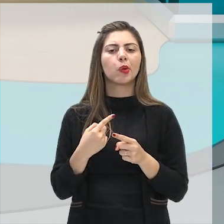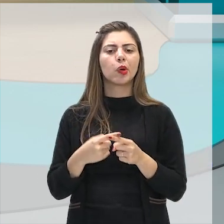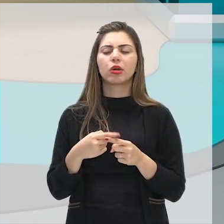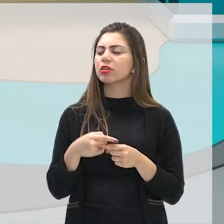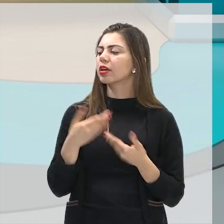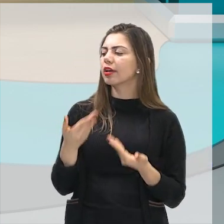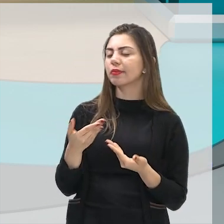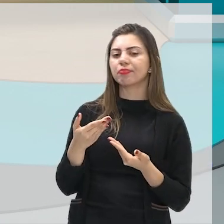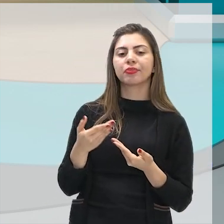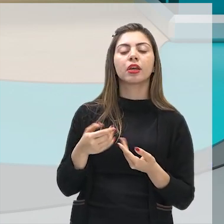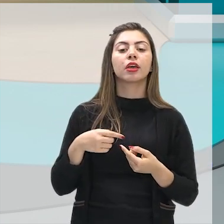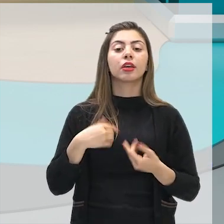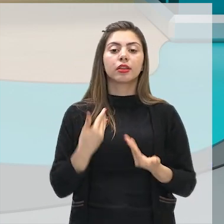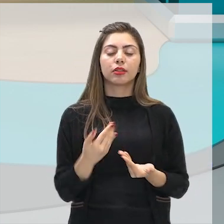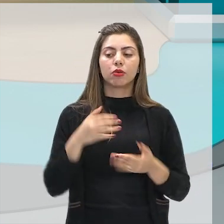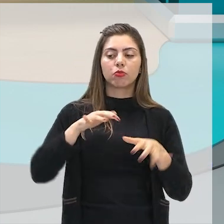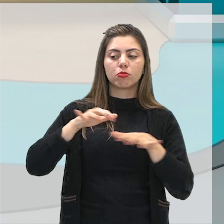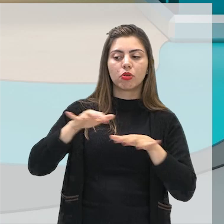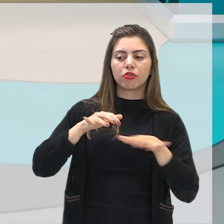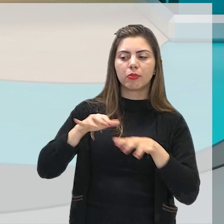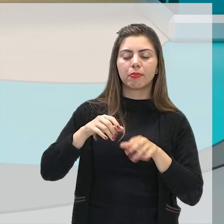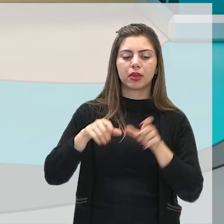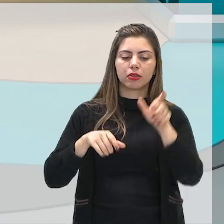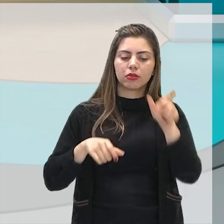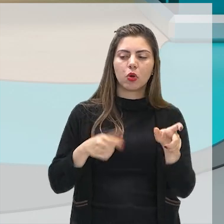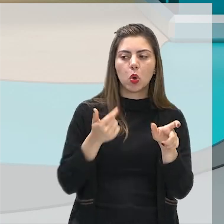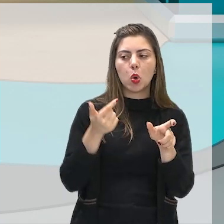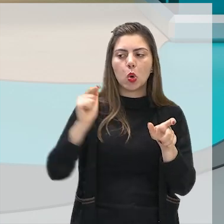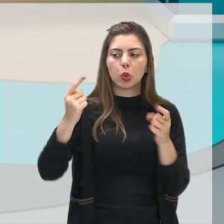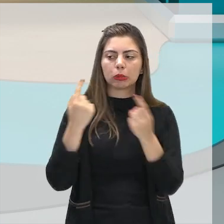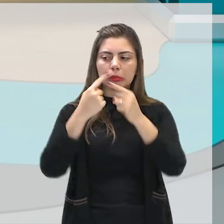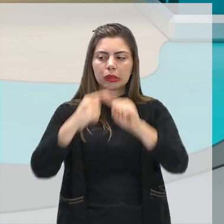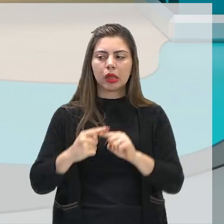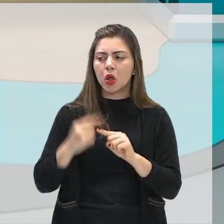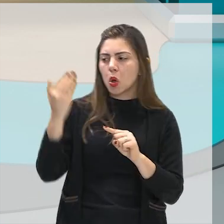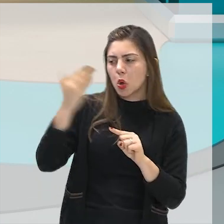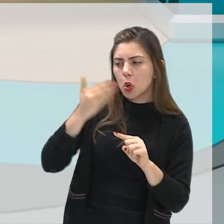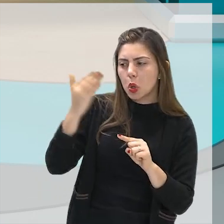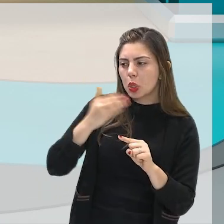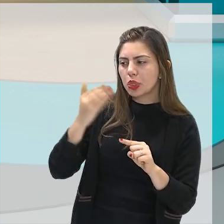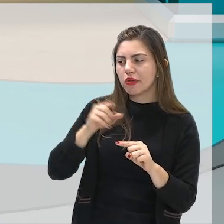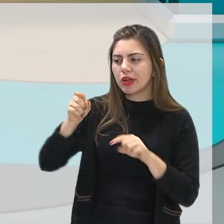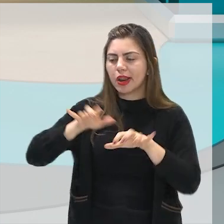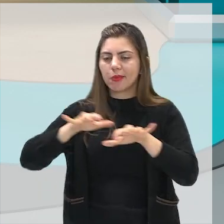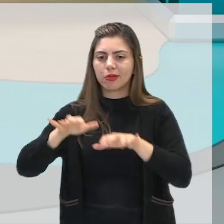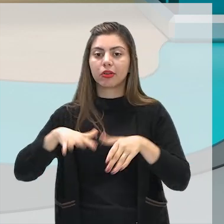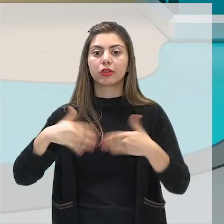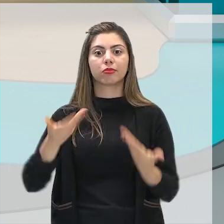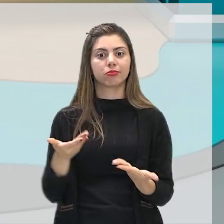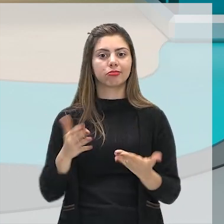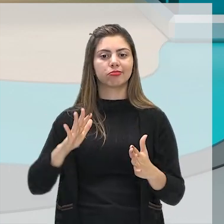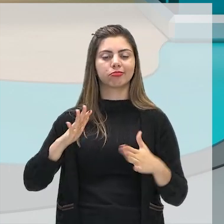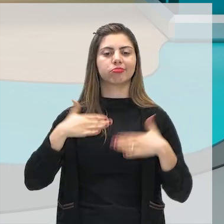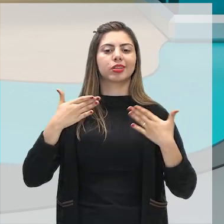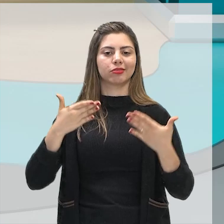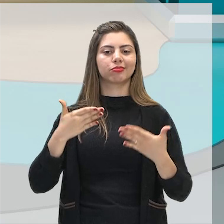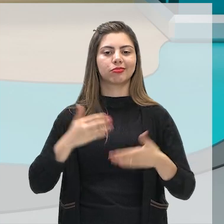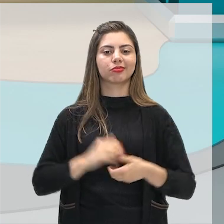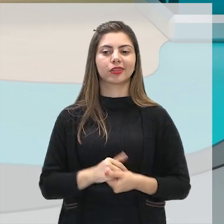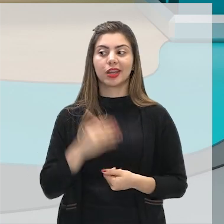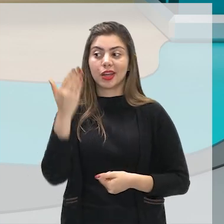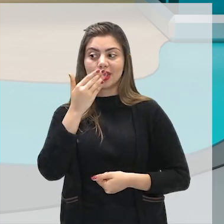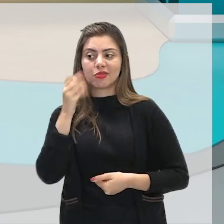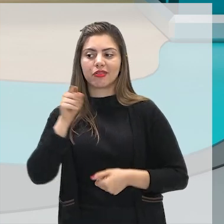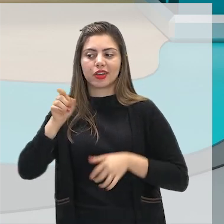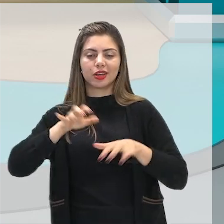para que na hora dos movimentos, né, o nosso oponente seja pego de surpresa, né, que ele não veja os movimentos